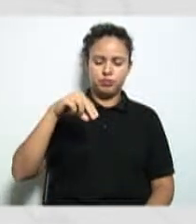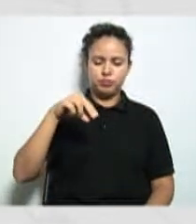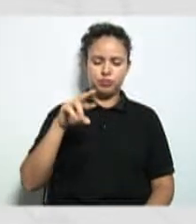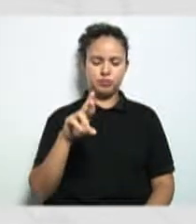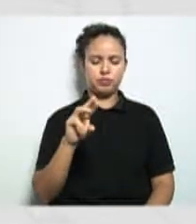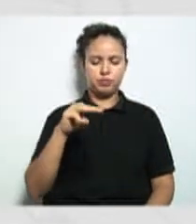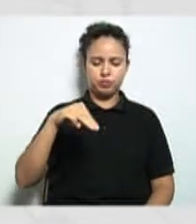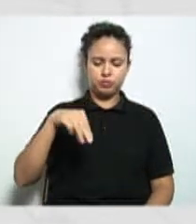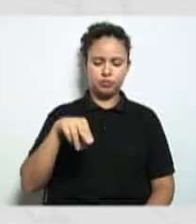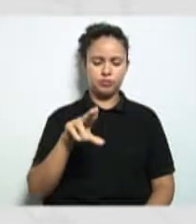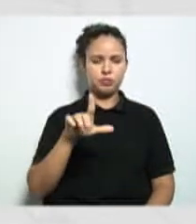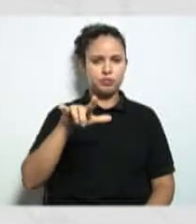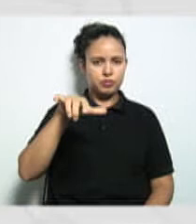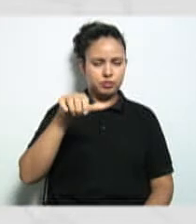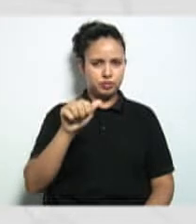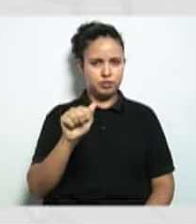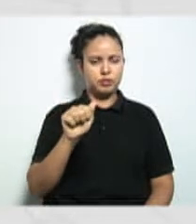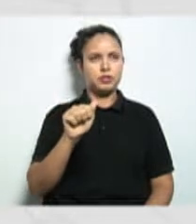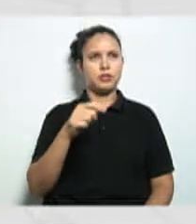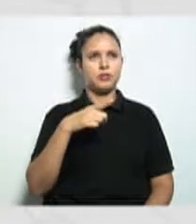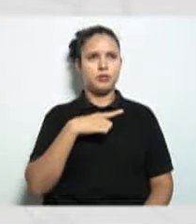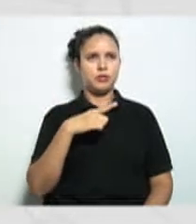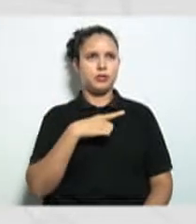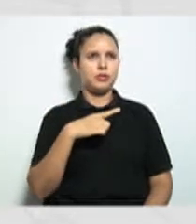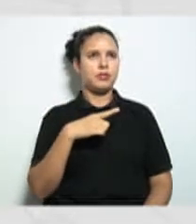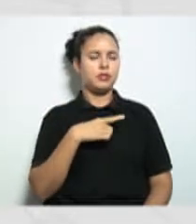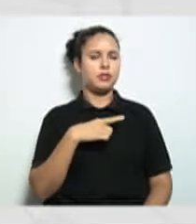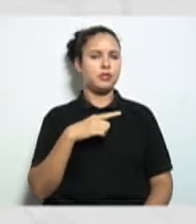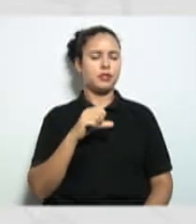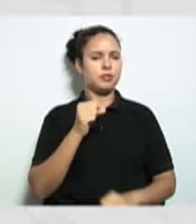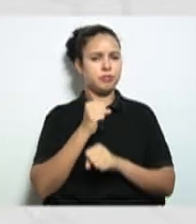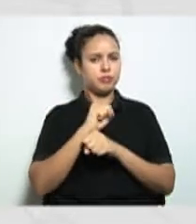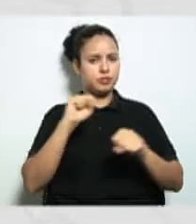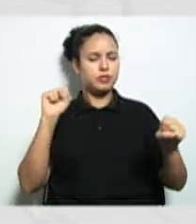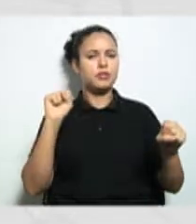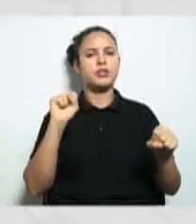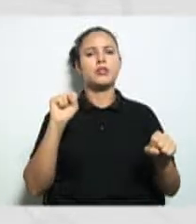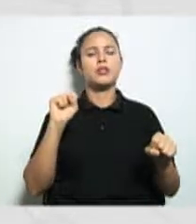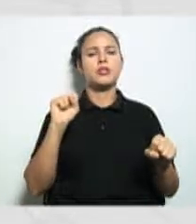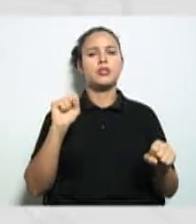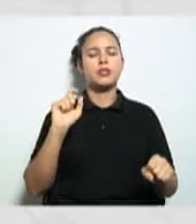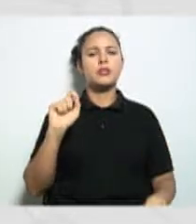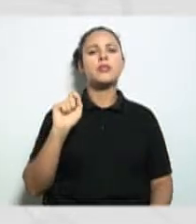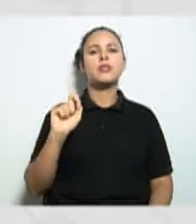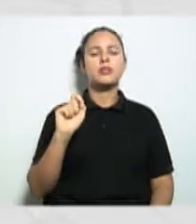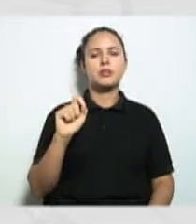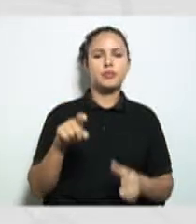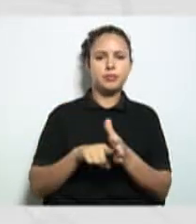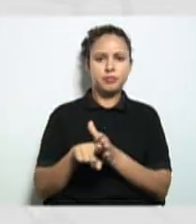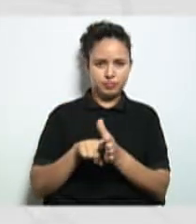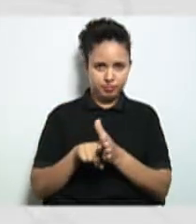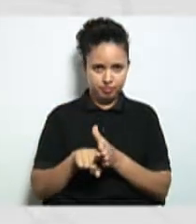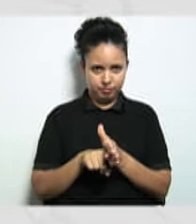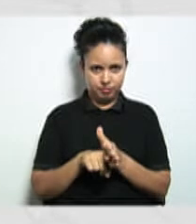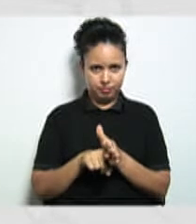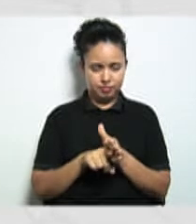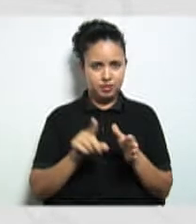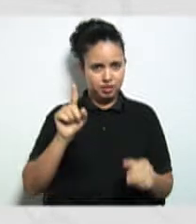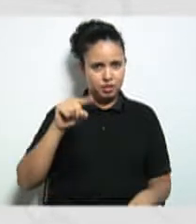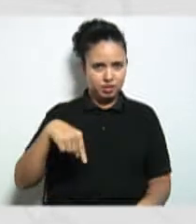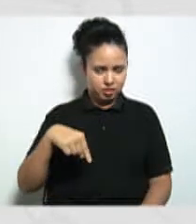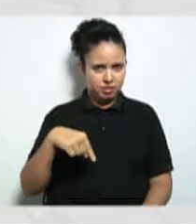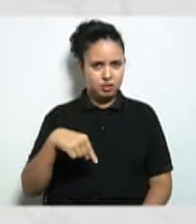só, para ter sucesso na pesquisa. É isso